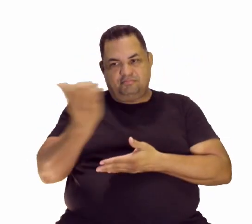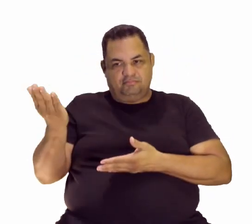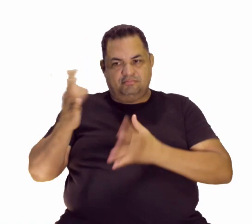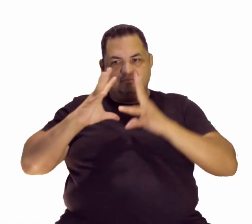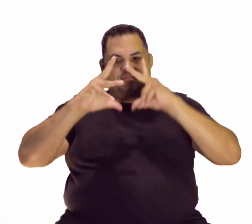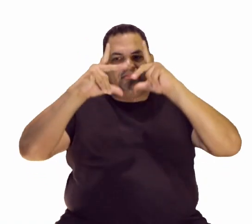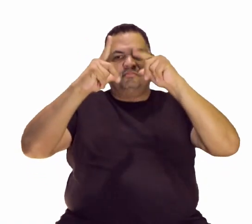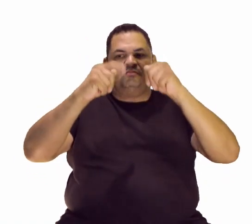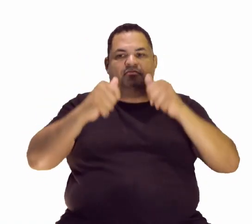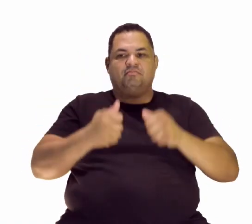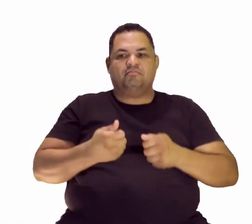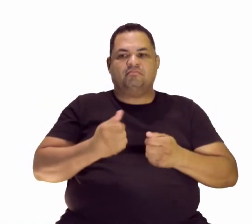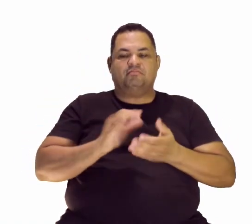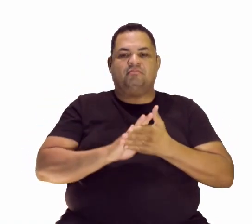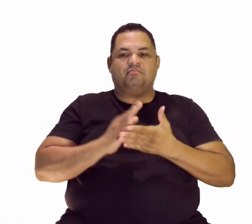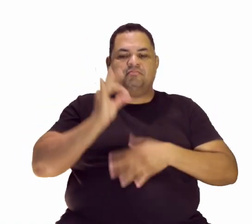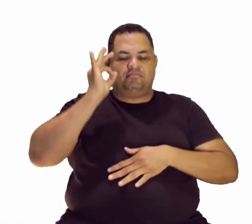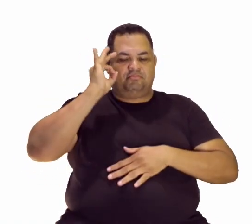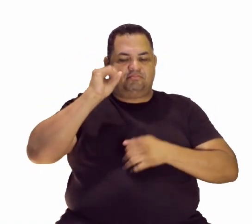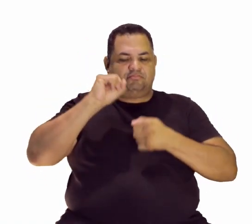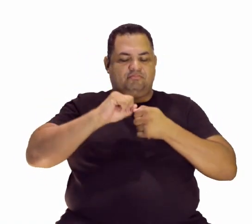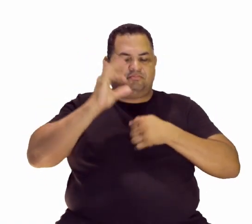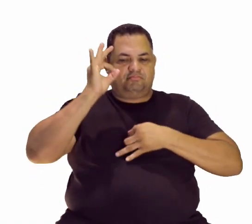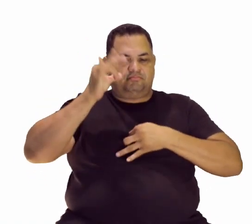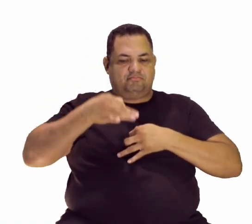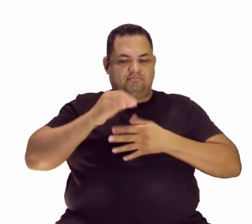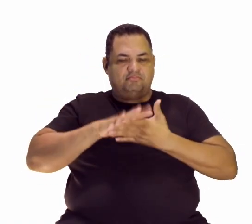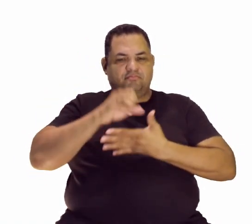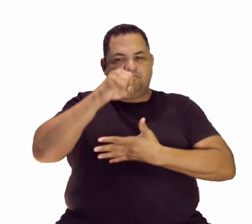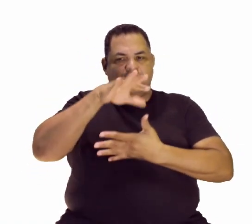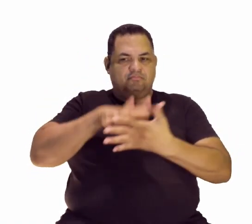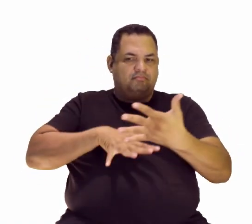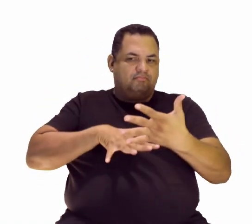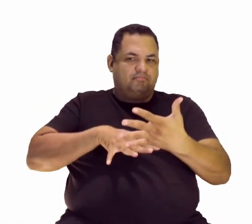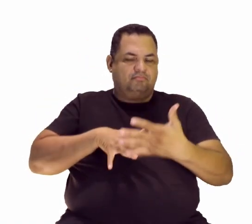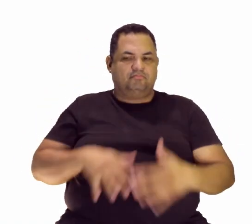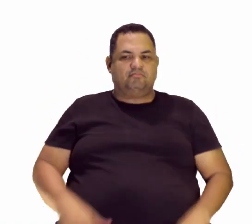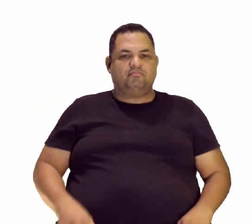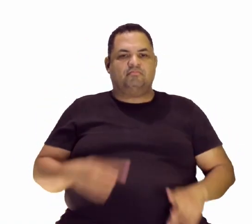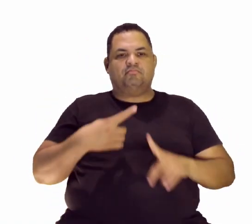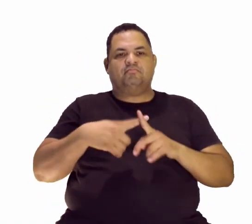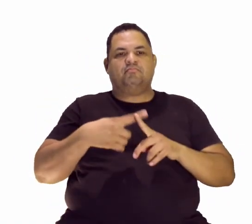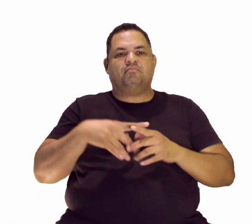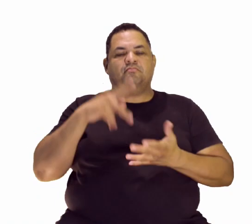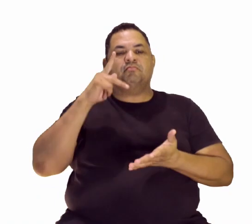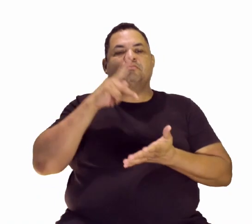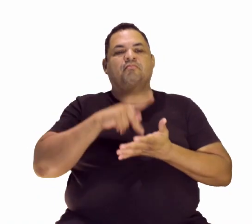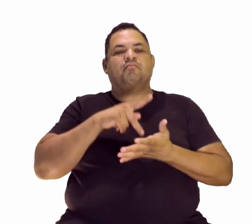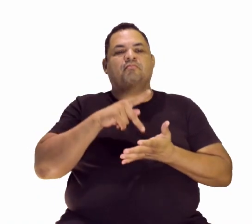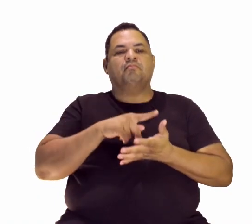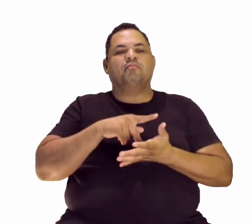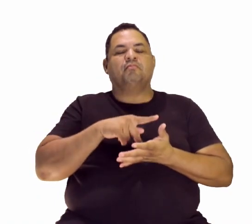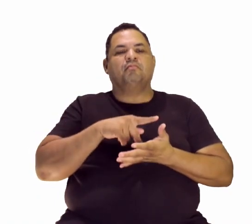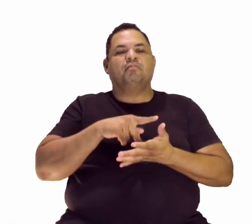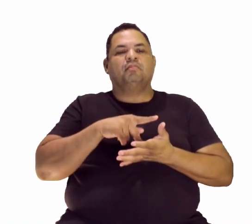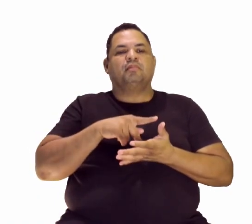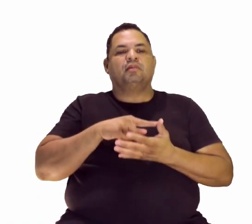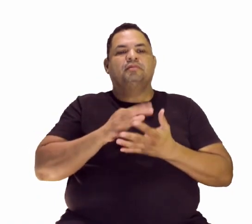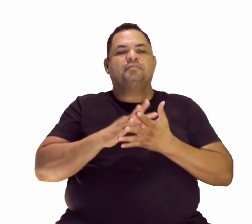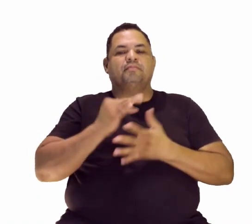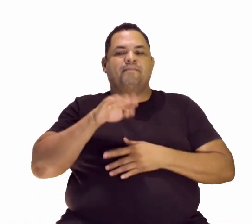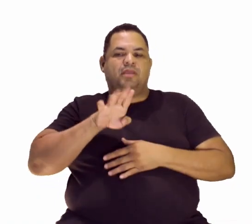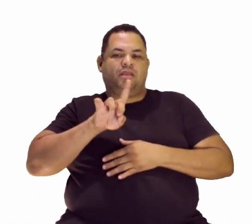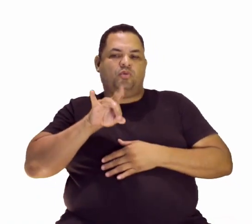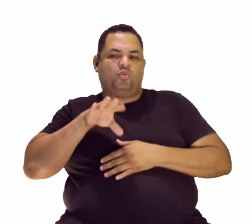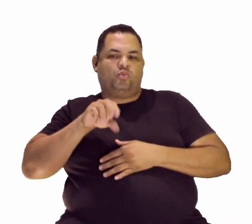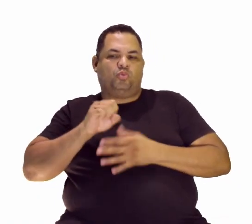para todos que acertaram essa questão. Porque, na realidade, o mercúrio, que